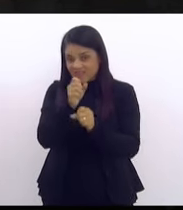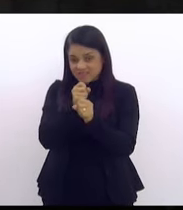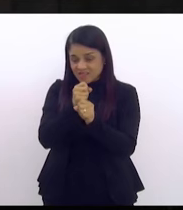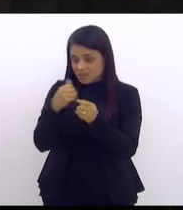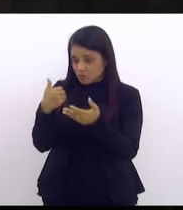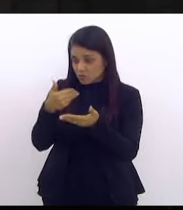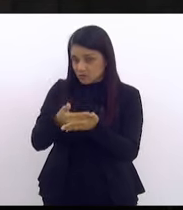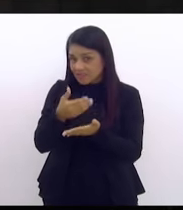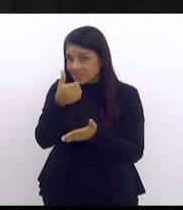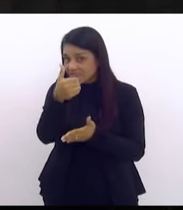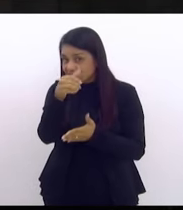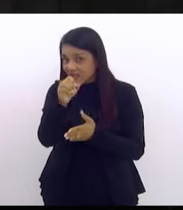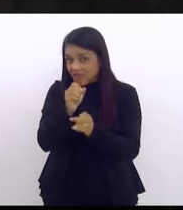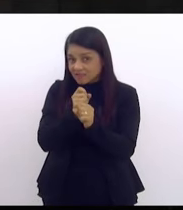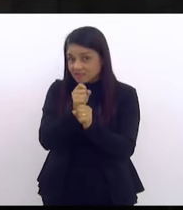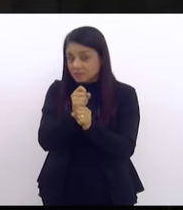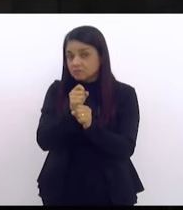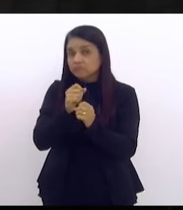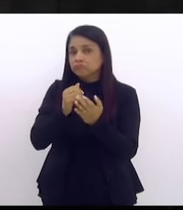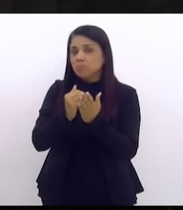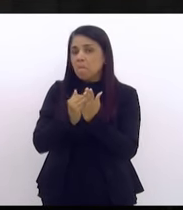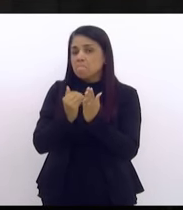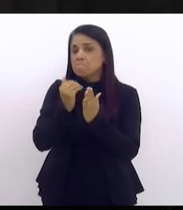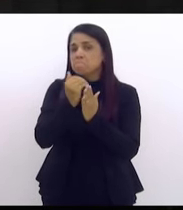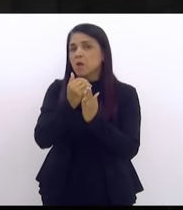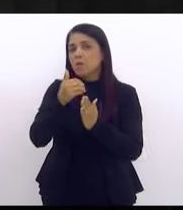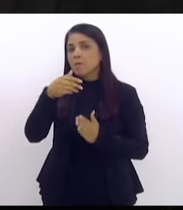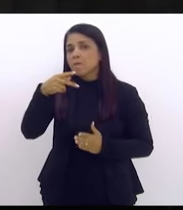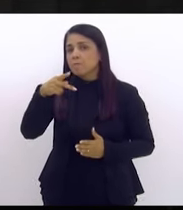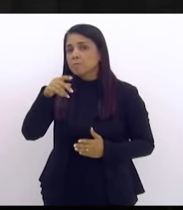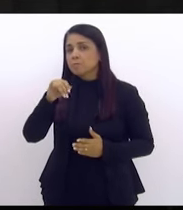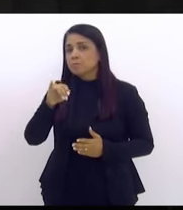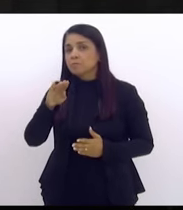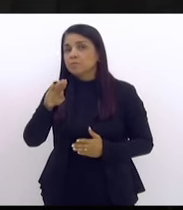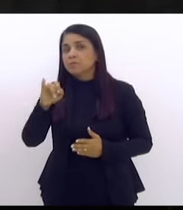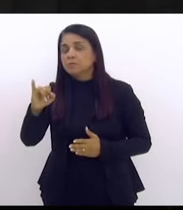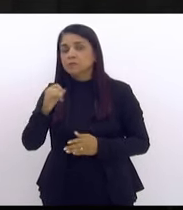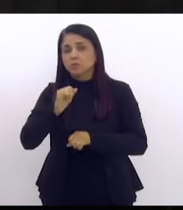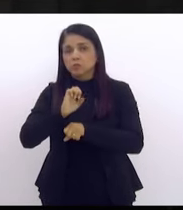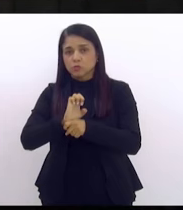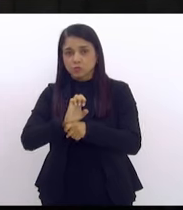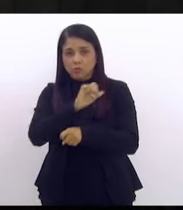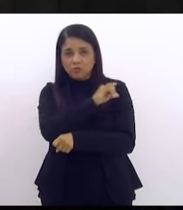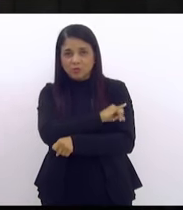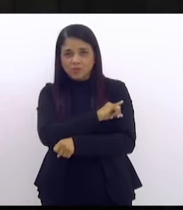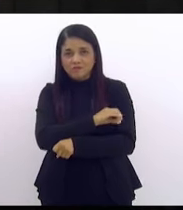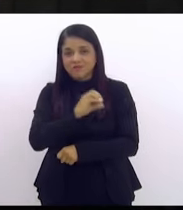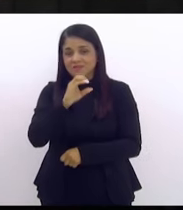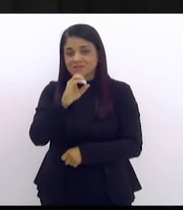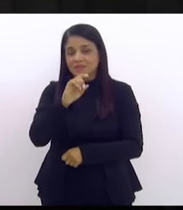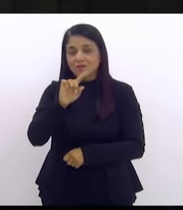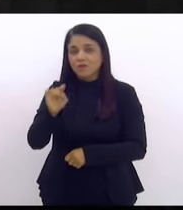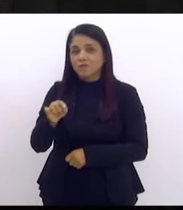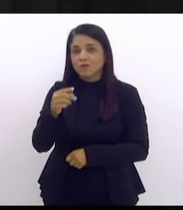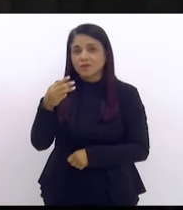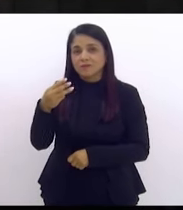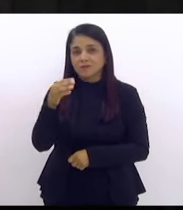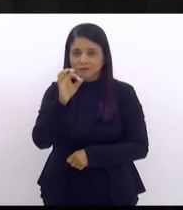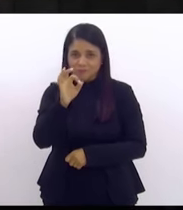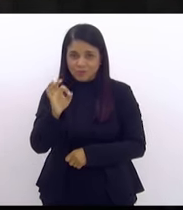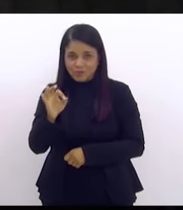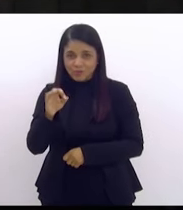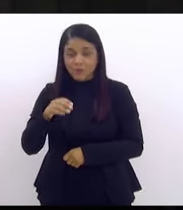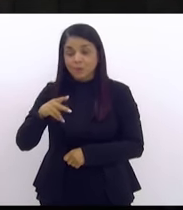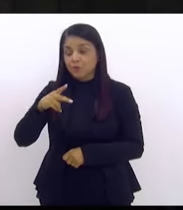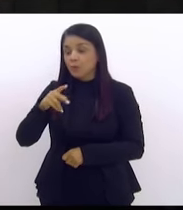quanto cresceu o PIB do Estado do Rio de Janeiro? 0,3%. O PIB